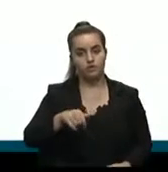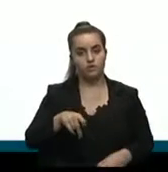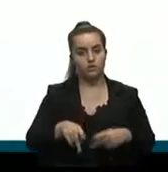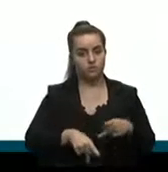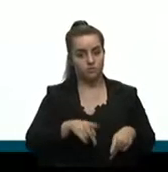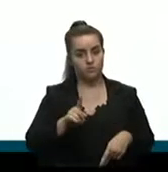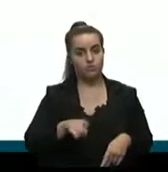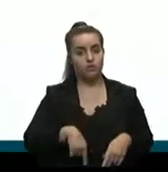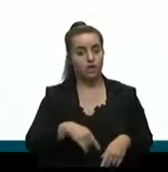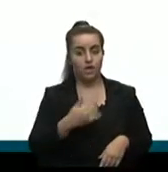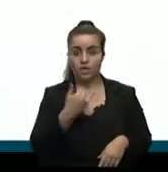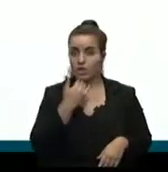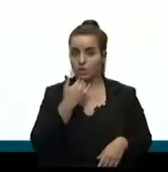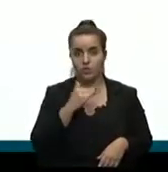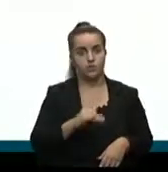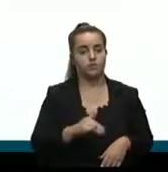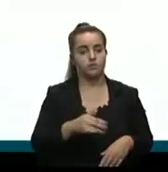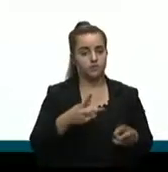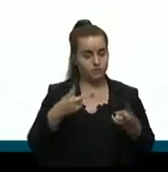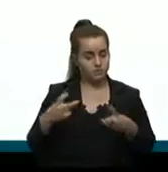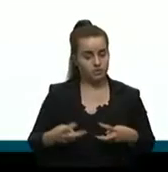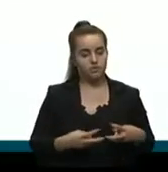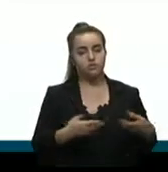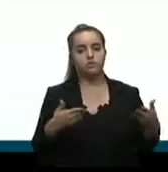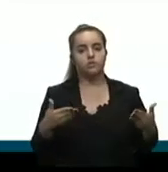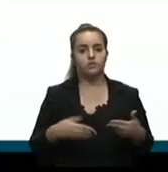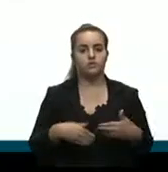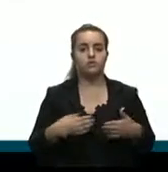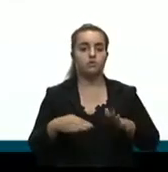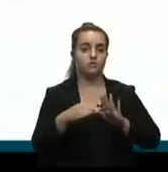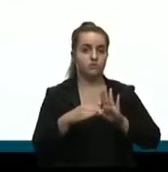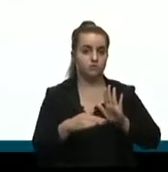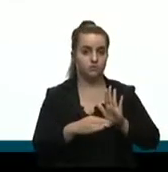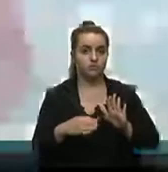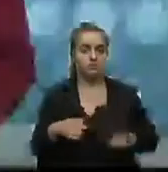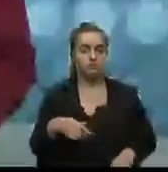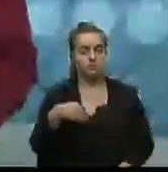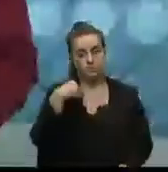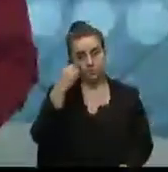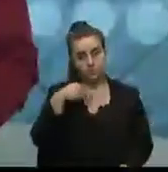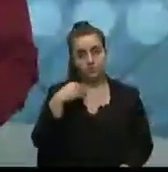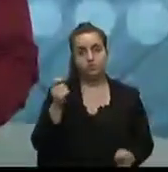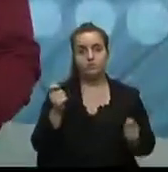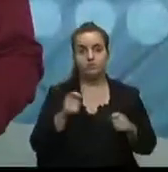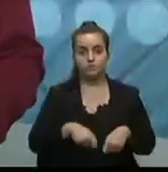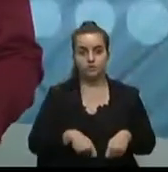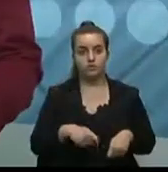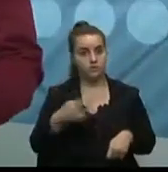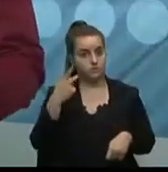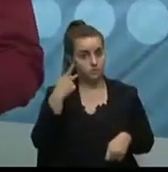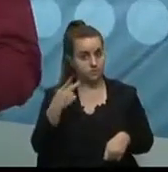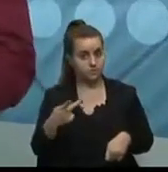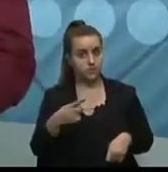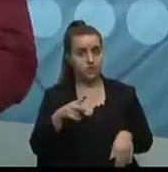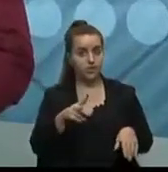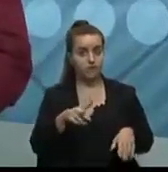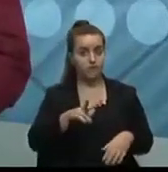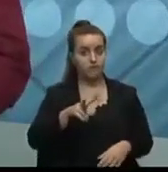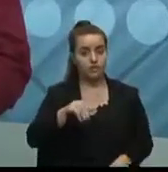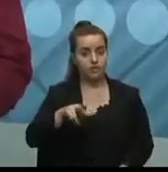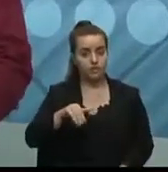populacional é desconhecida. Perceba que os passos de um teste de hipótese para a